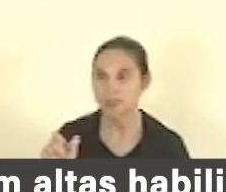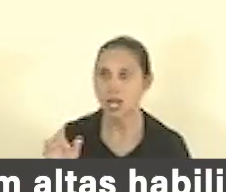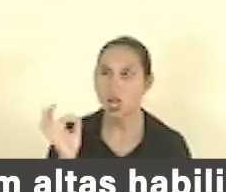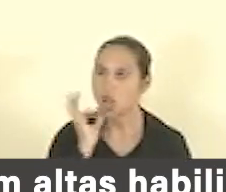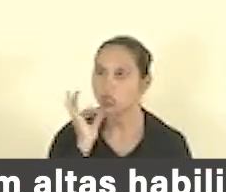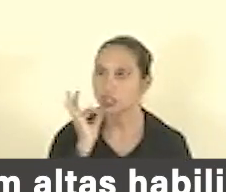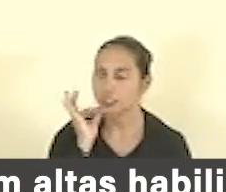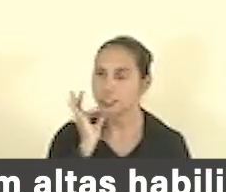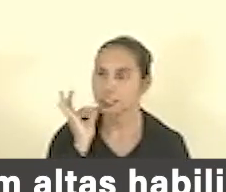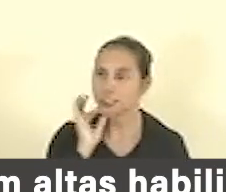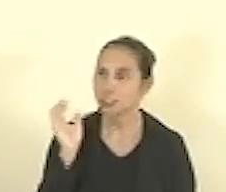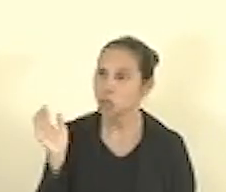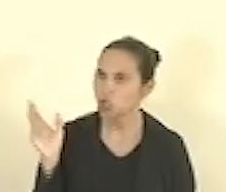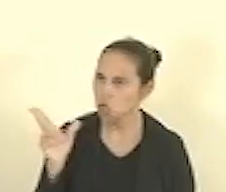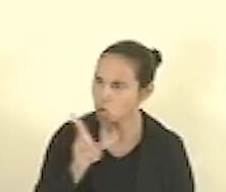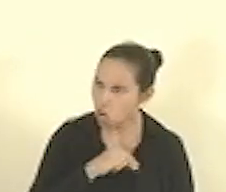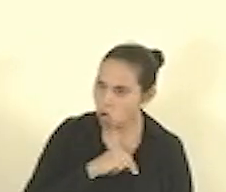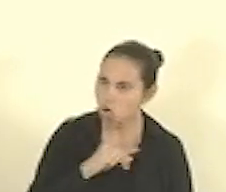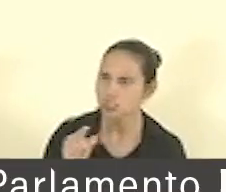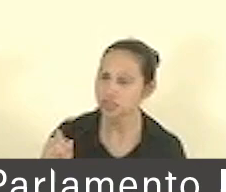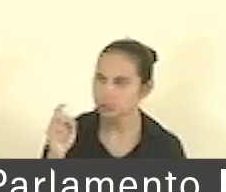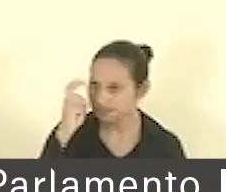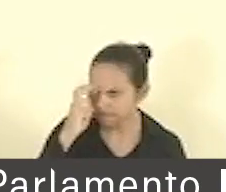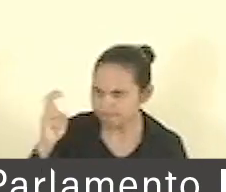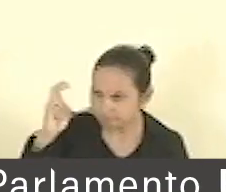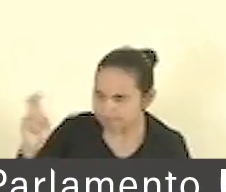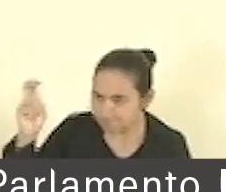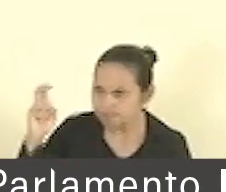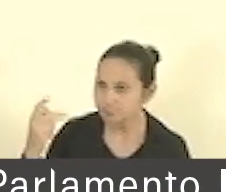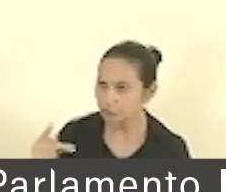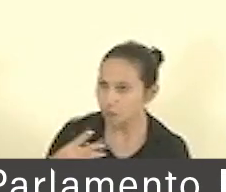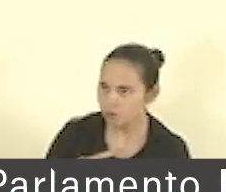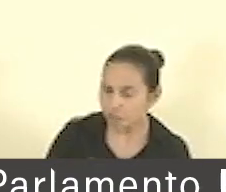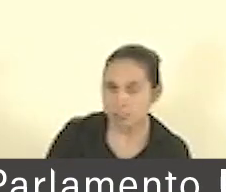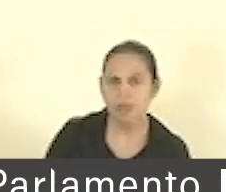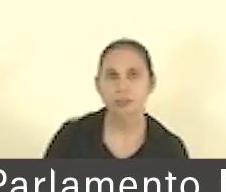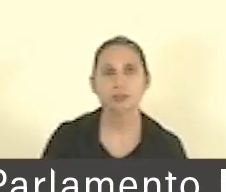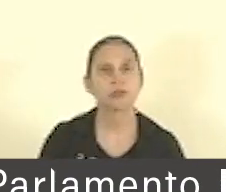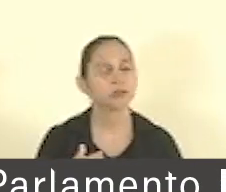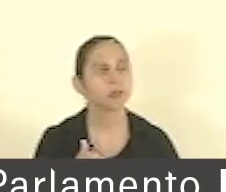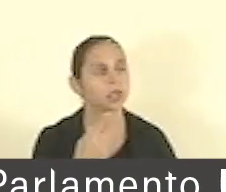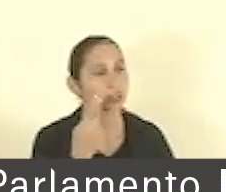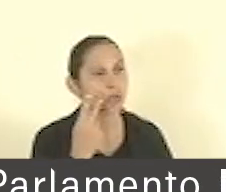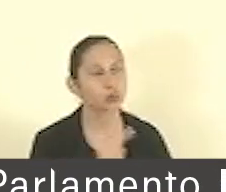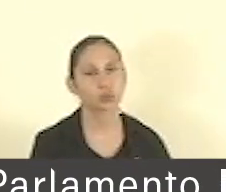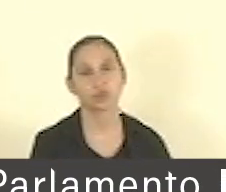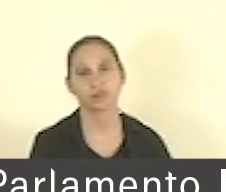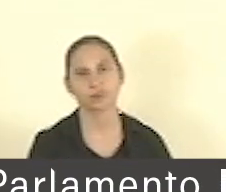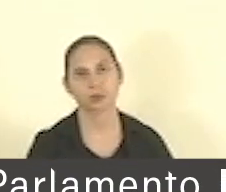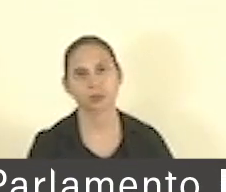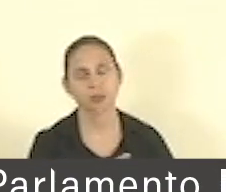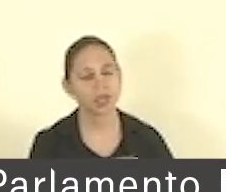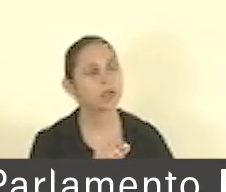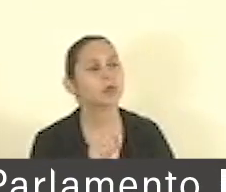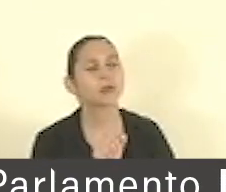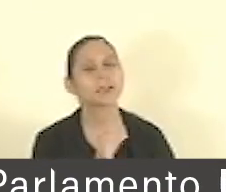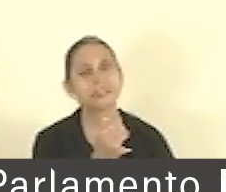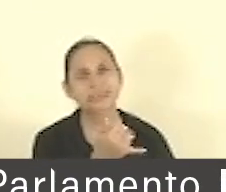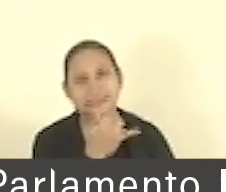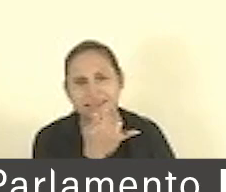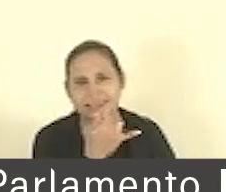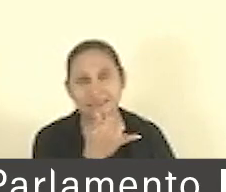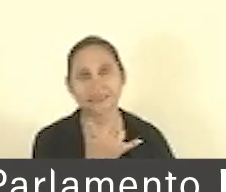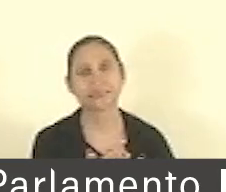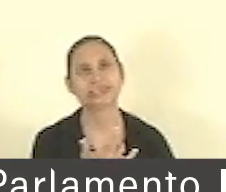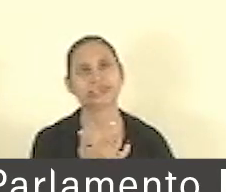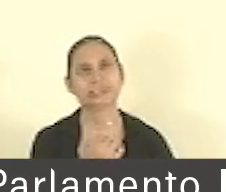habilidades. Né? Nossa, seu filho é superdotado. E até agora eu não vi a loteria. Eu só vi muita tristeza,